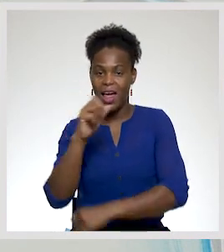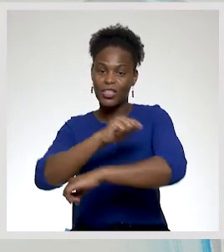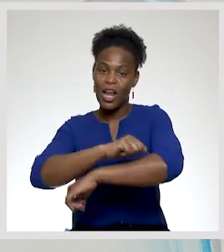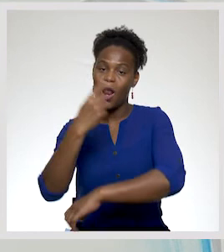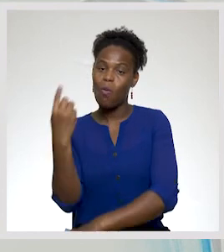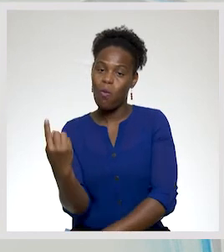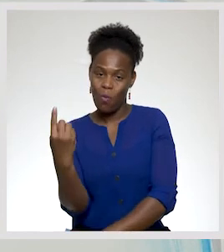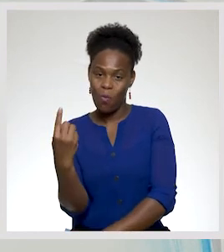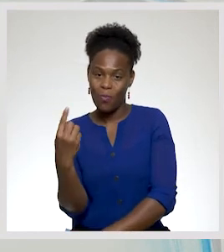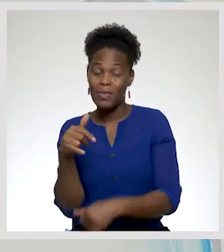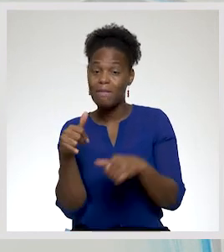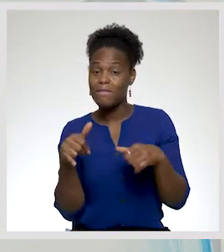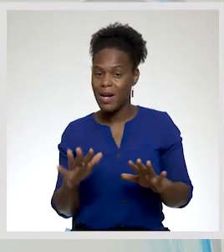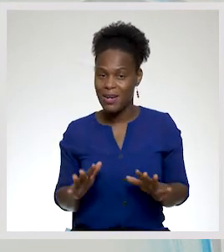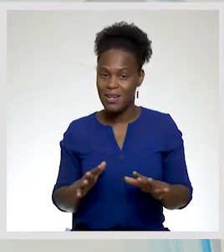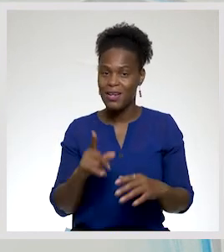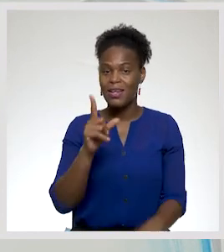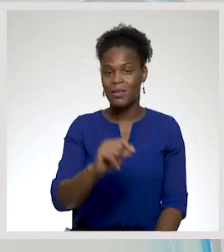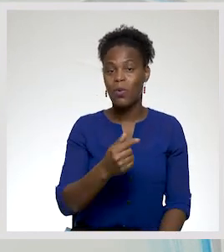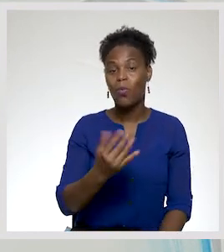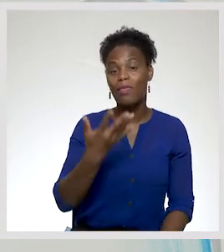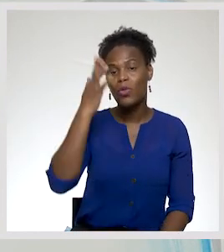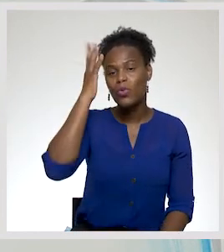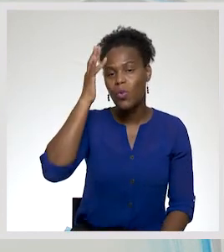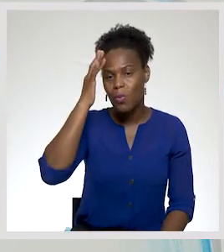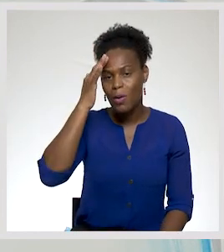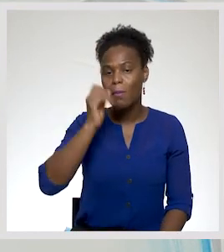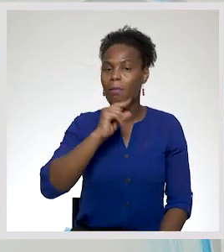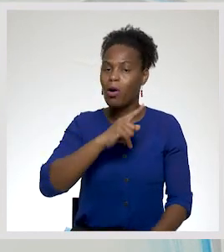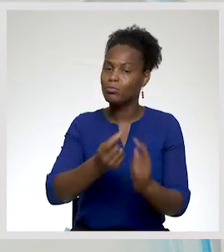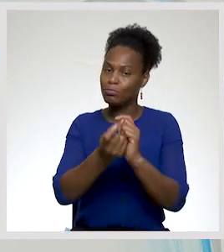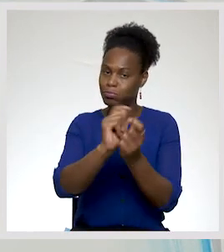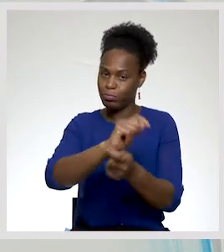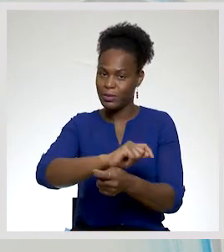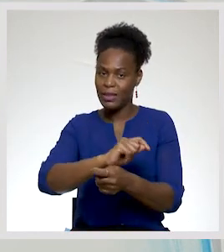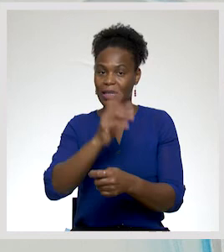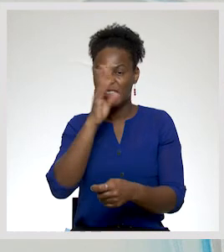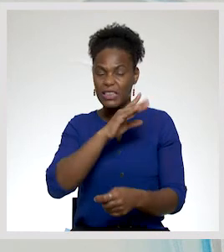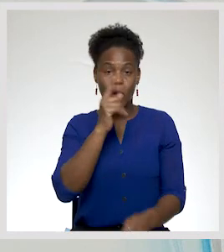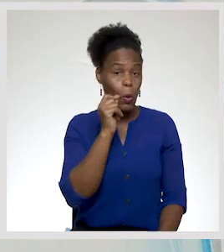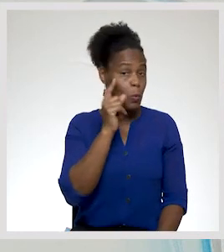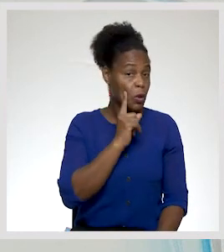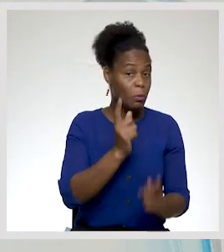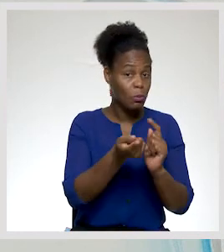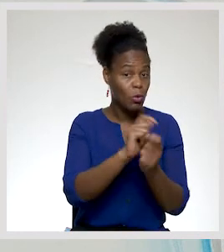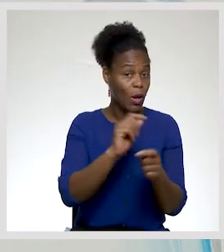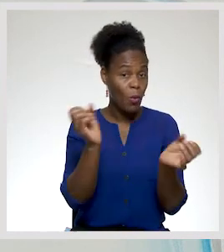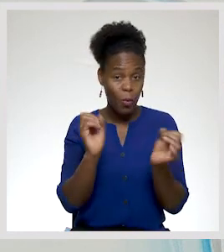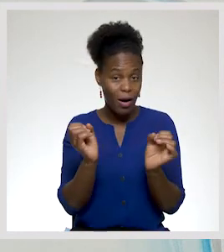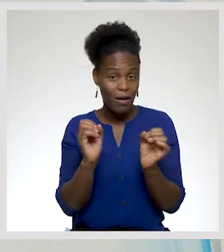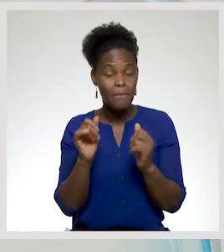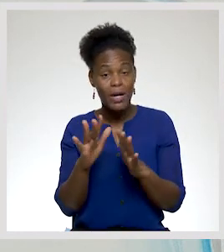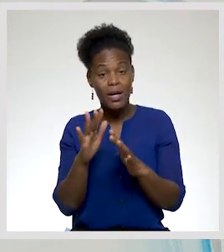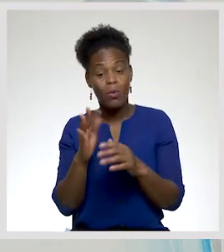Mas também quanto ao número, pode mudar. Se no gênero não muda, quanto ao